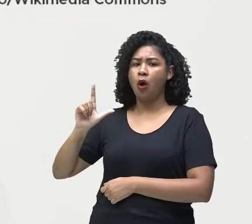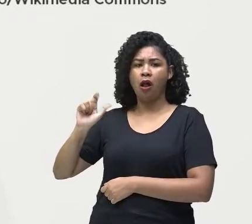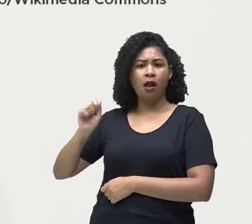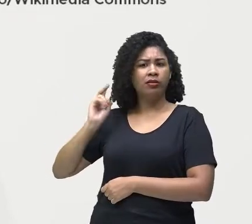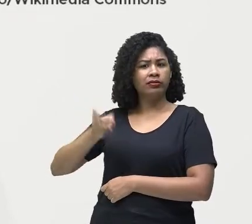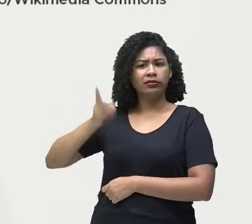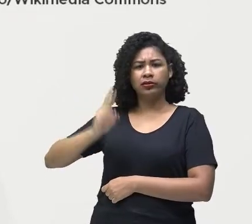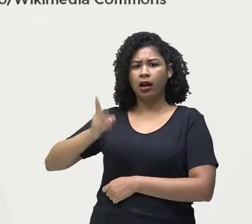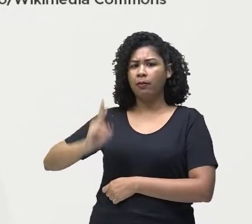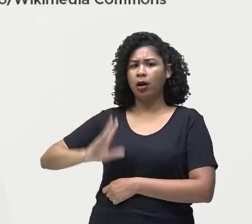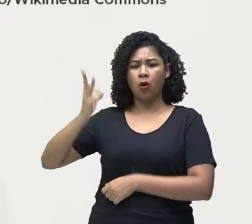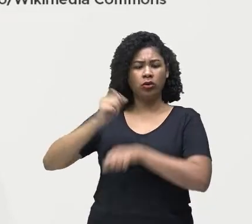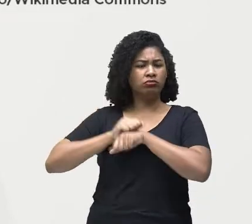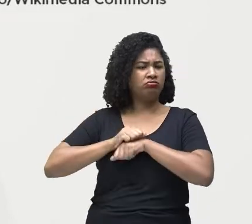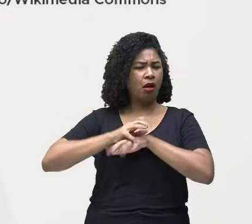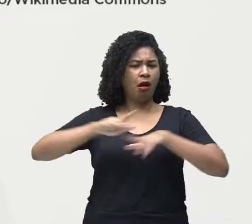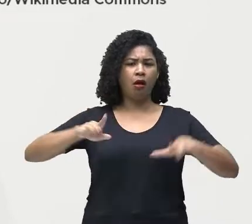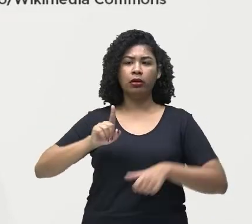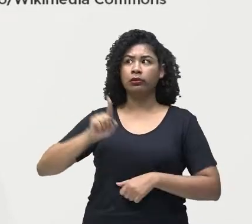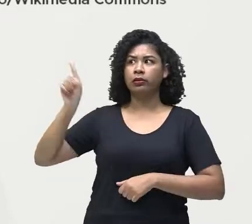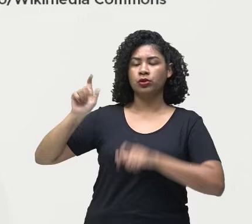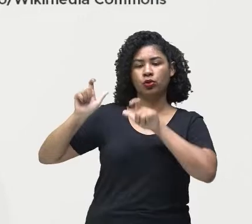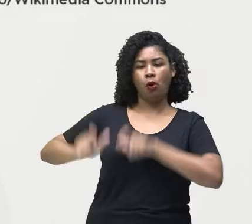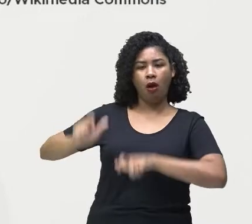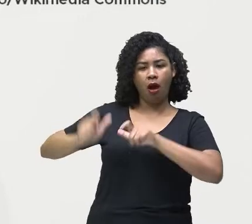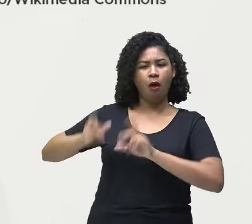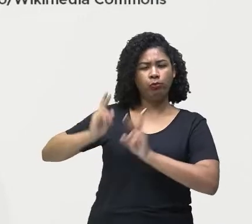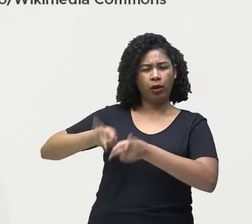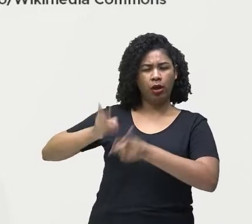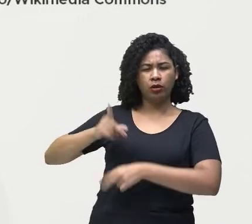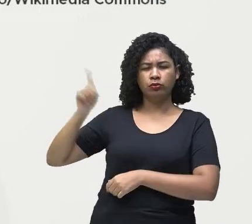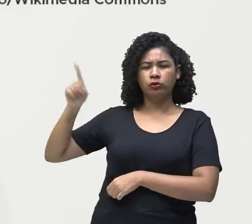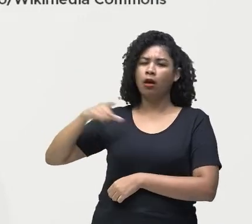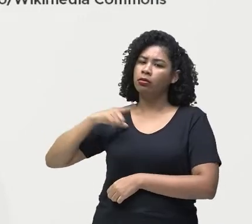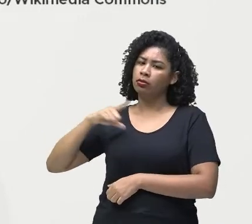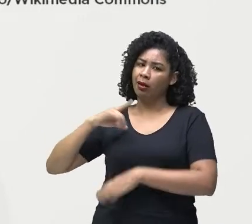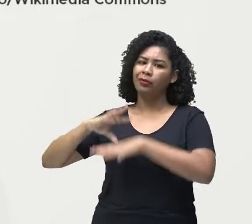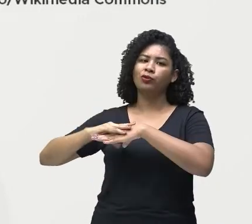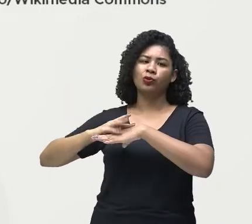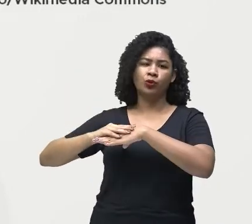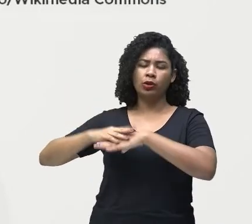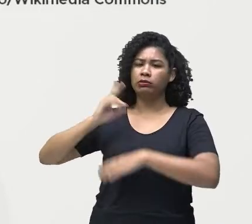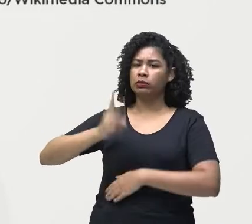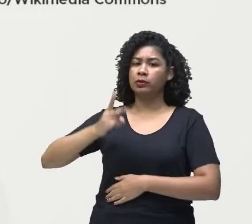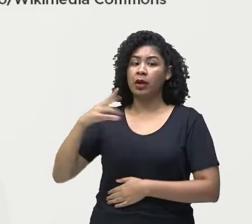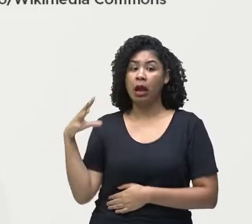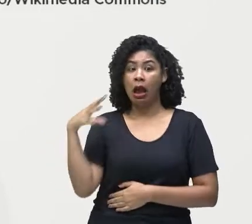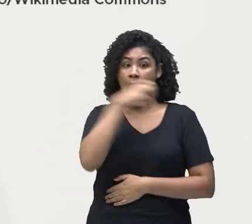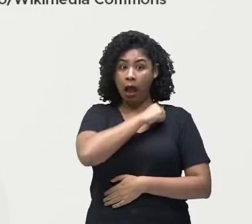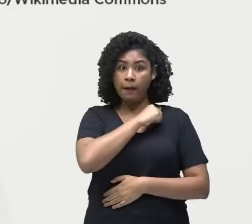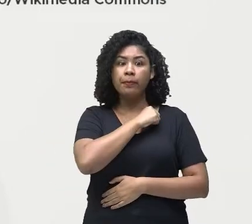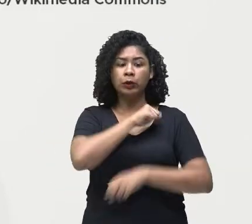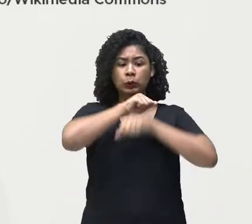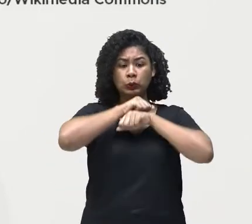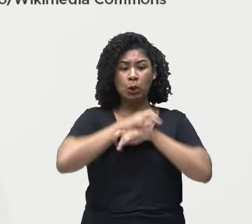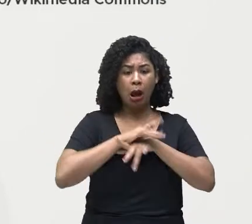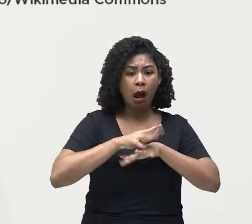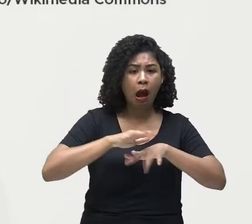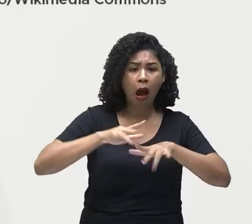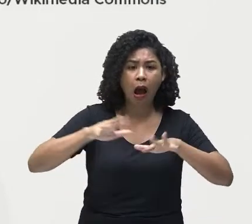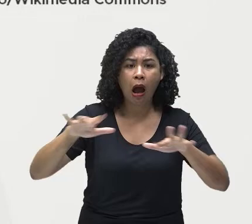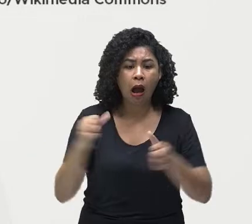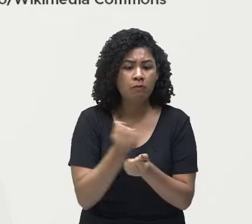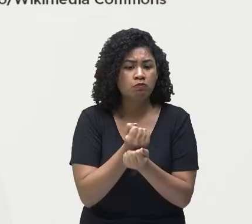que acontece muito nessa área. Então, acontecem surtos, aparece rapidamente, muitos